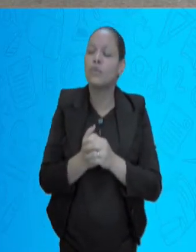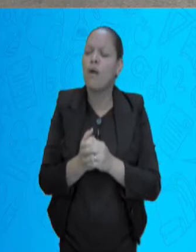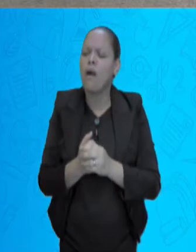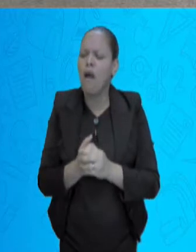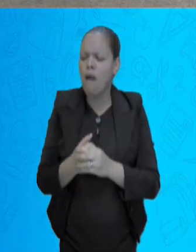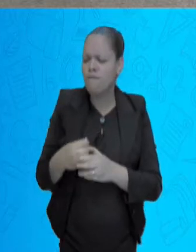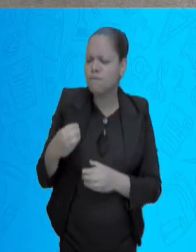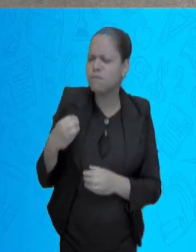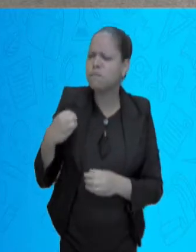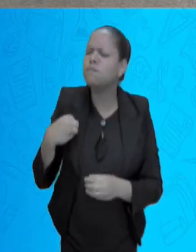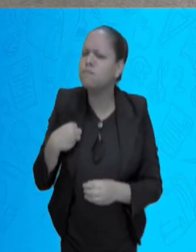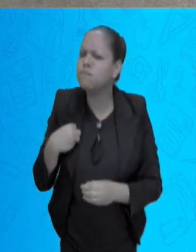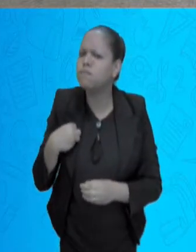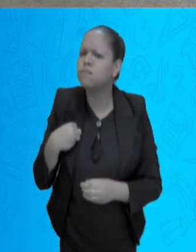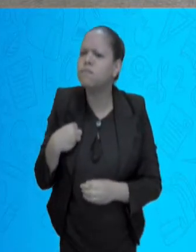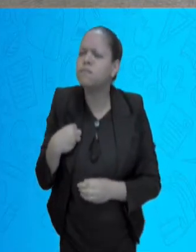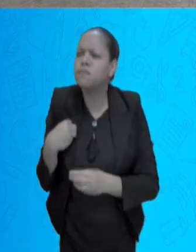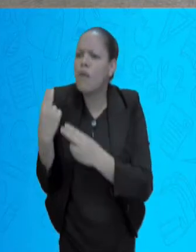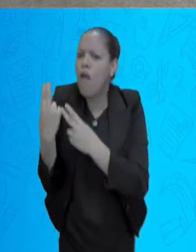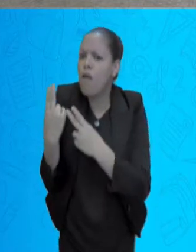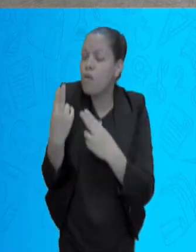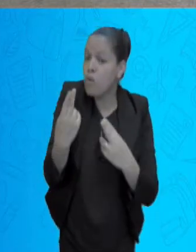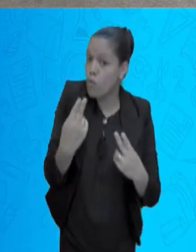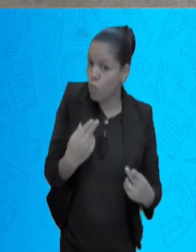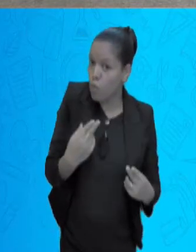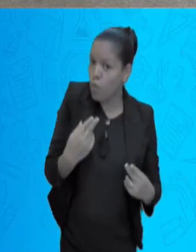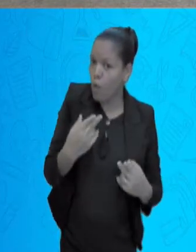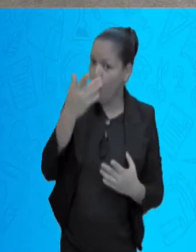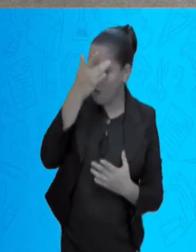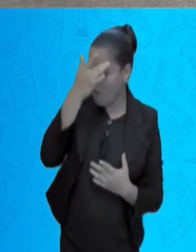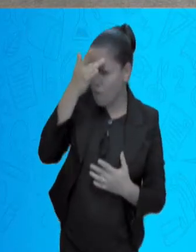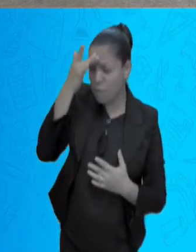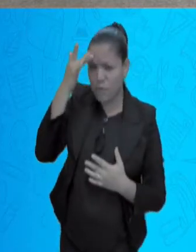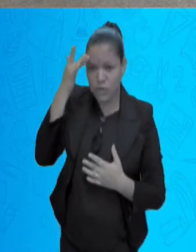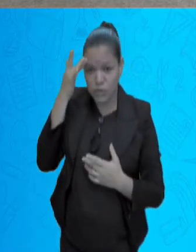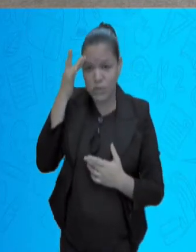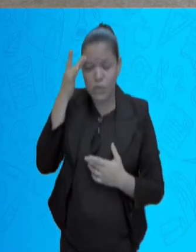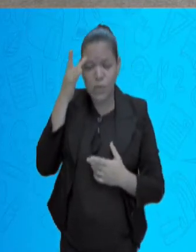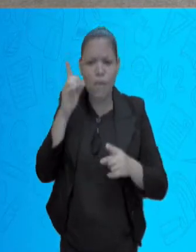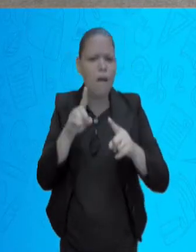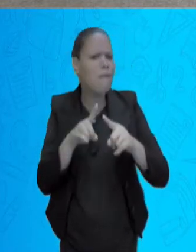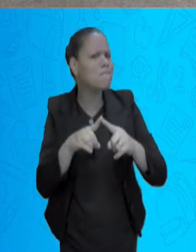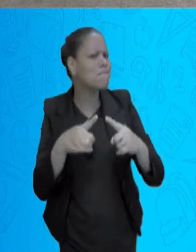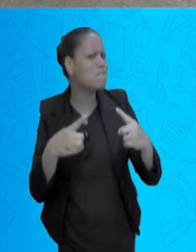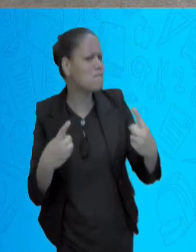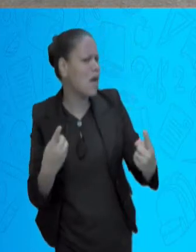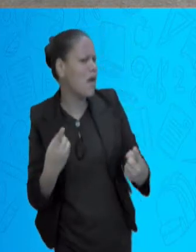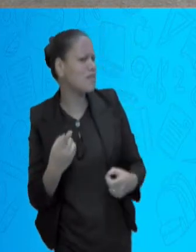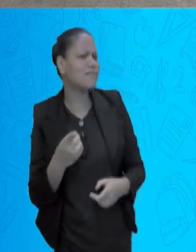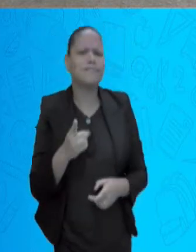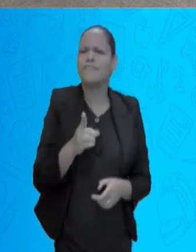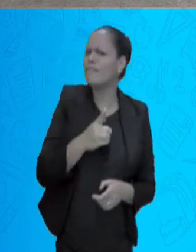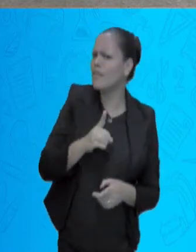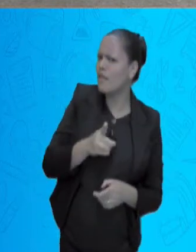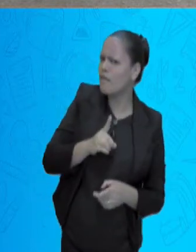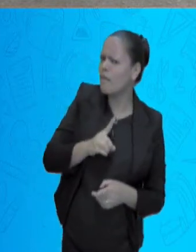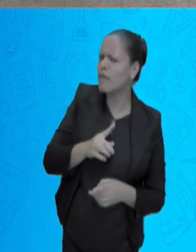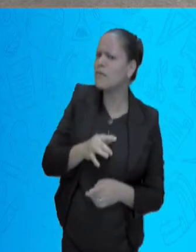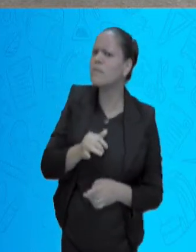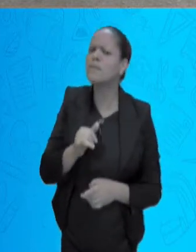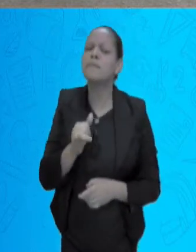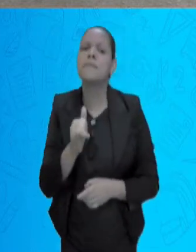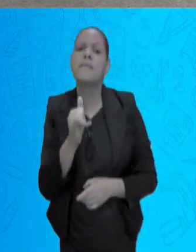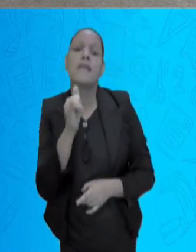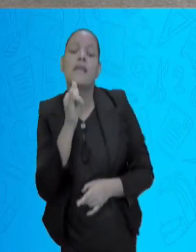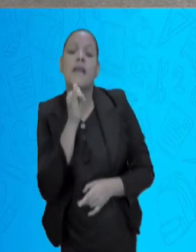tem fala, ele tem ações, como se fosse uma pessoa. Às vezes, eu poderia usar um exemplo assim,